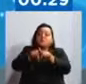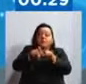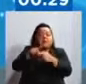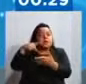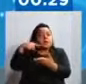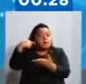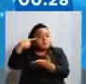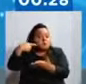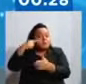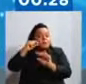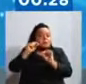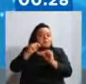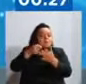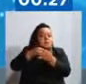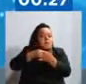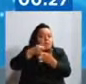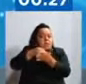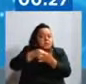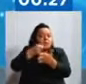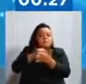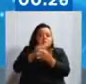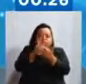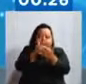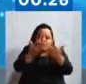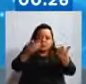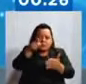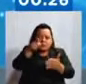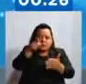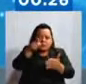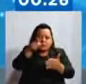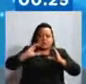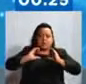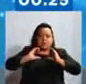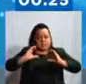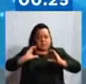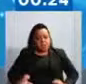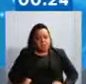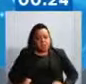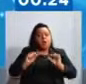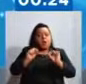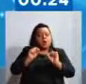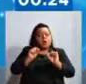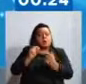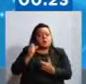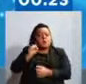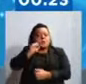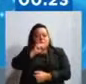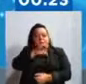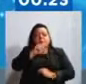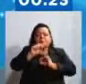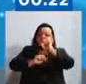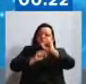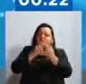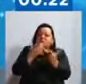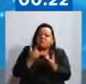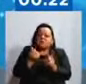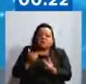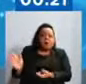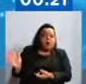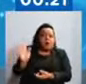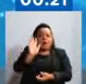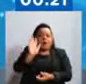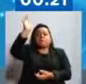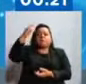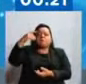Defendo muito fortemente você, cidadão, contra os abusos da Energize, essa empresa que humilha, constrange e